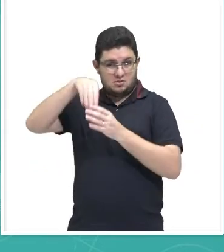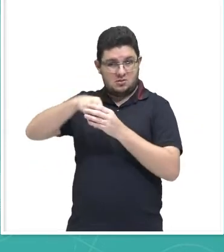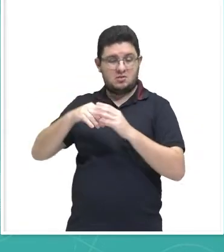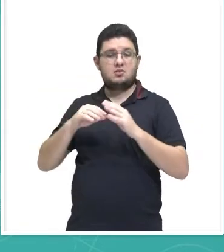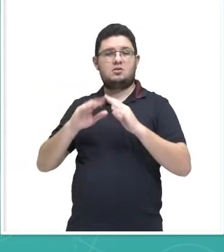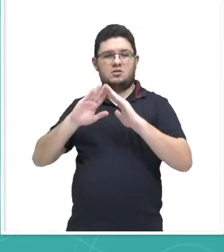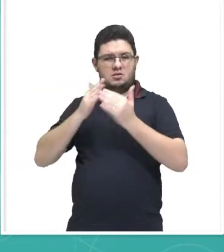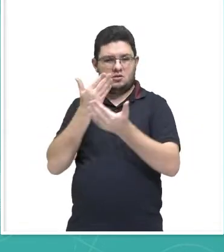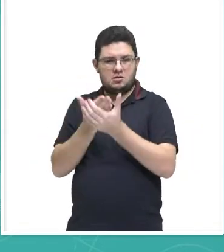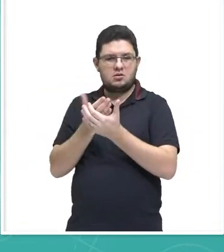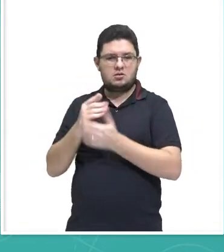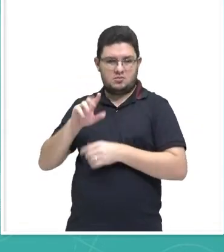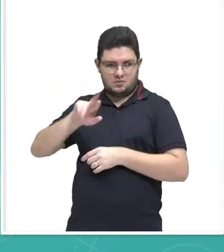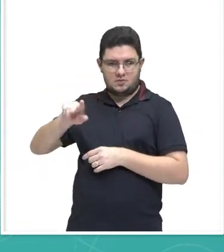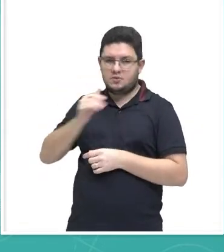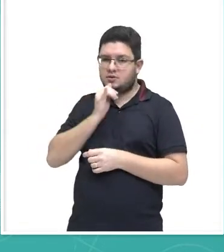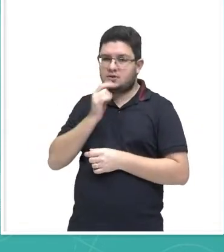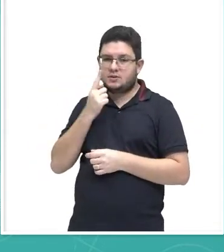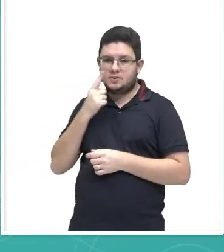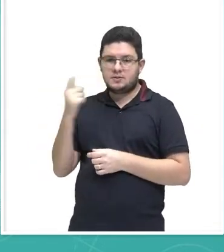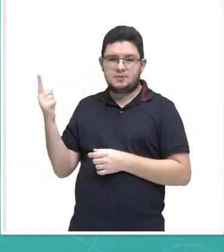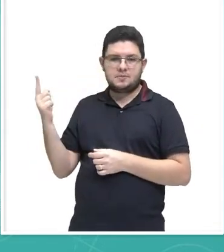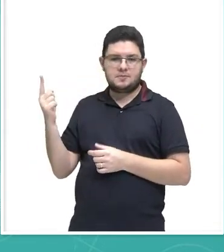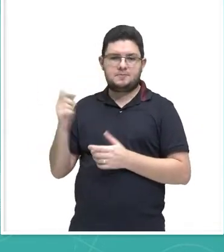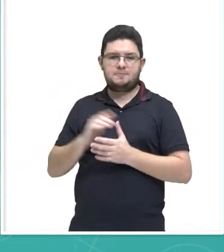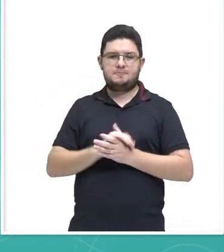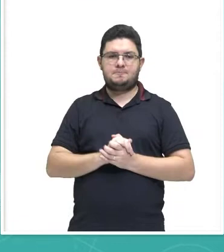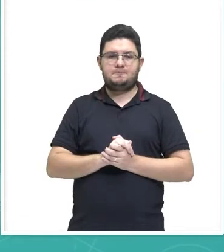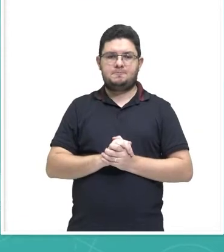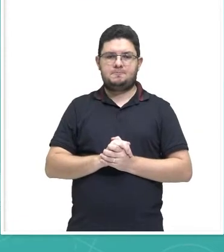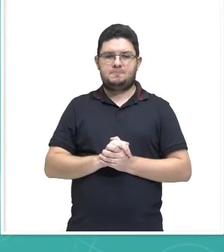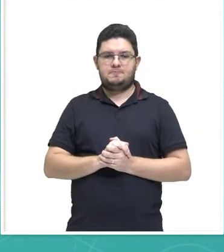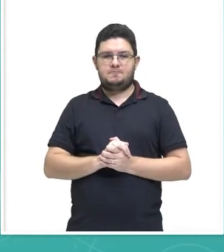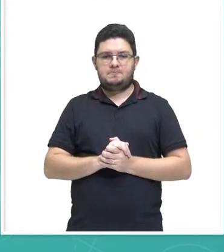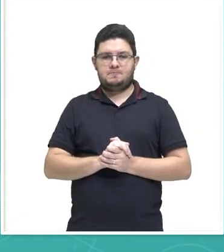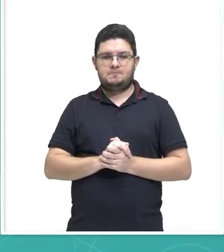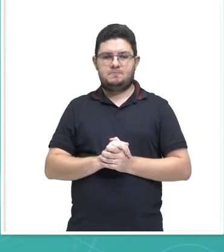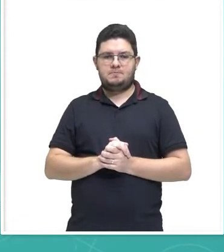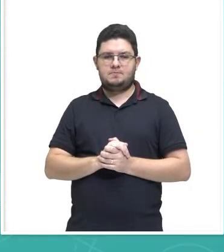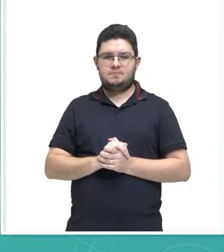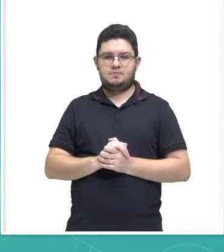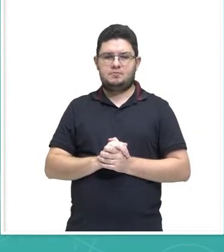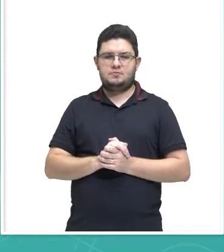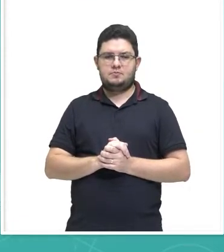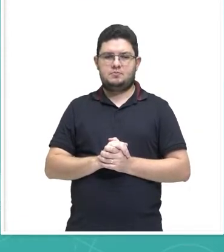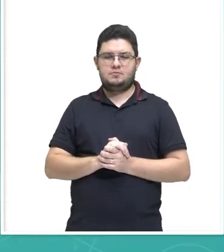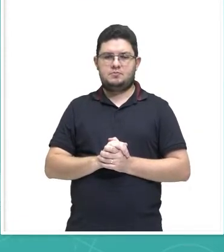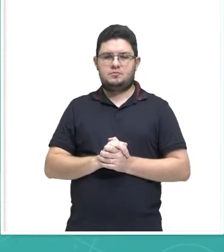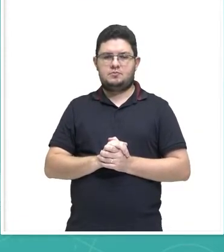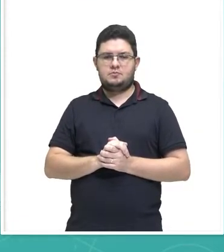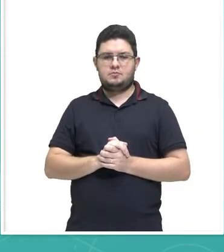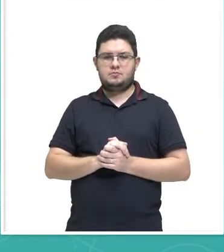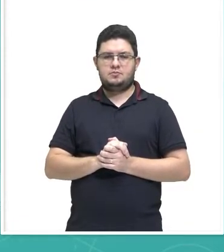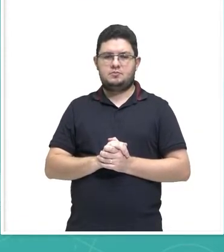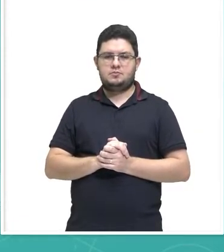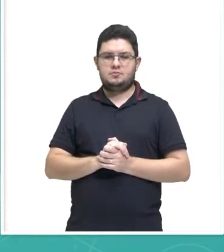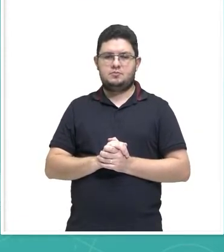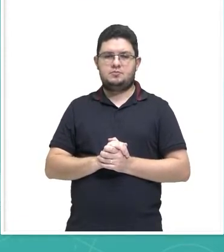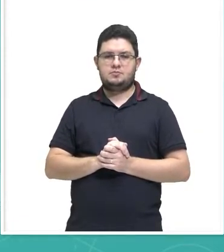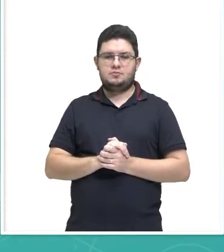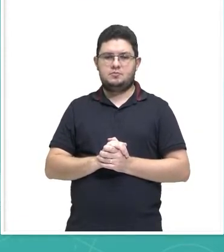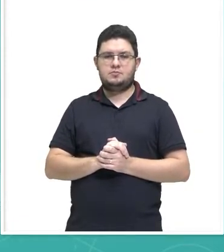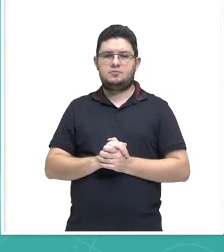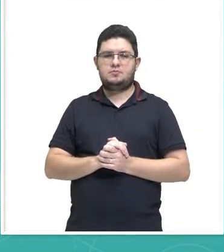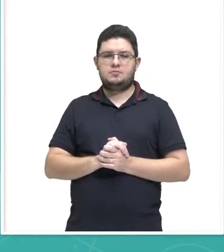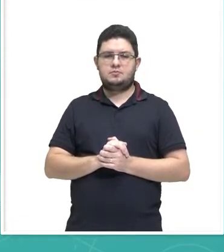saco, ovo na colher, o bambolê, né? O limão na colher também. Nós temos a manja, que já é